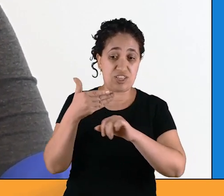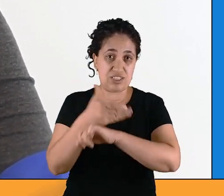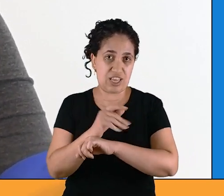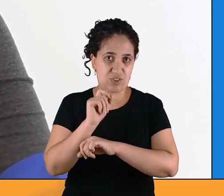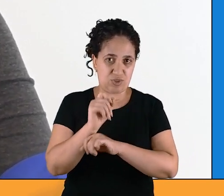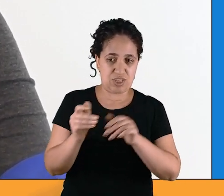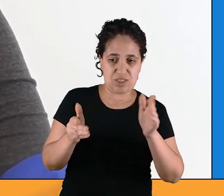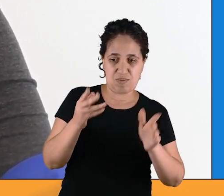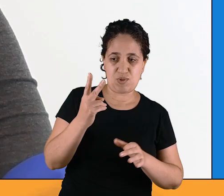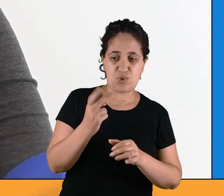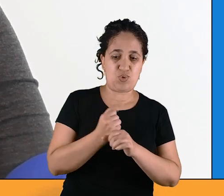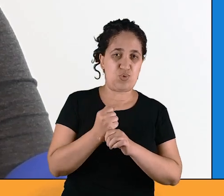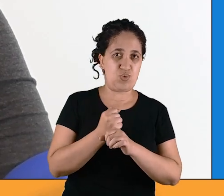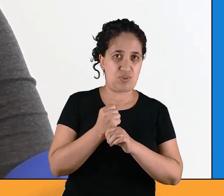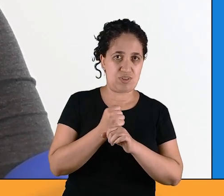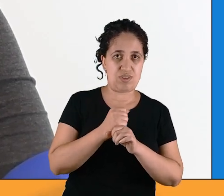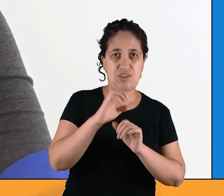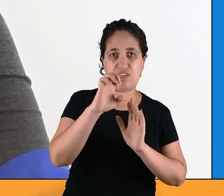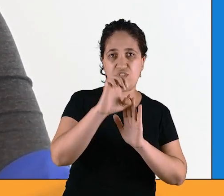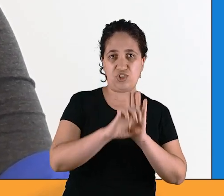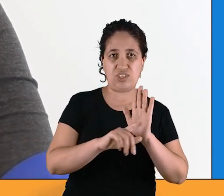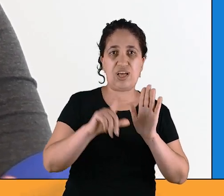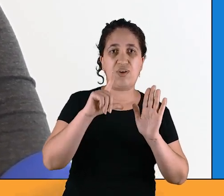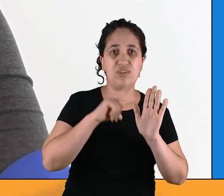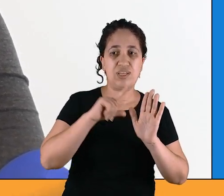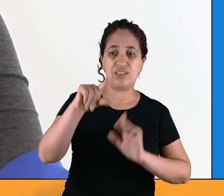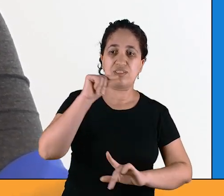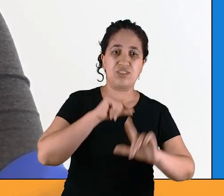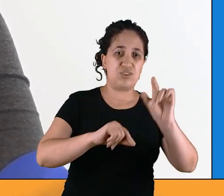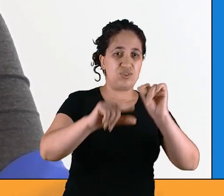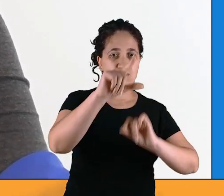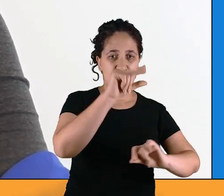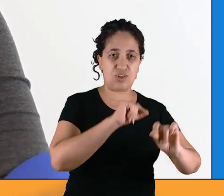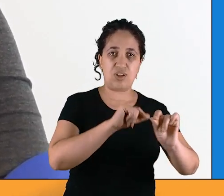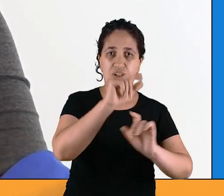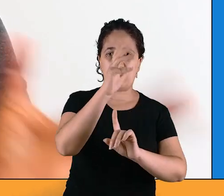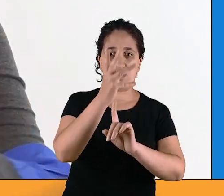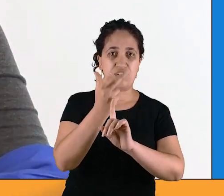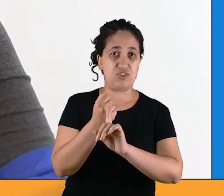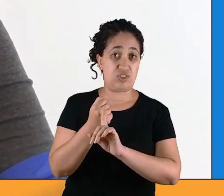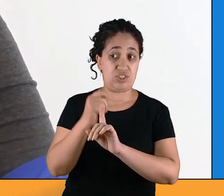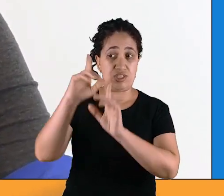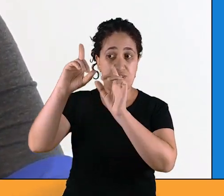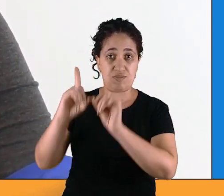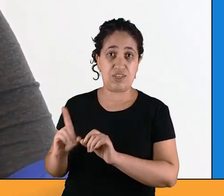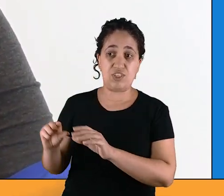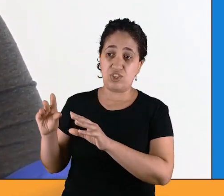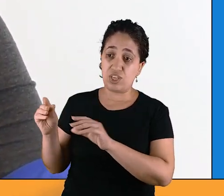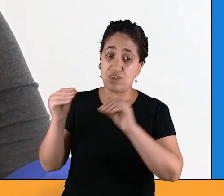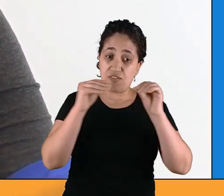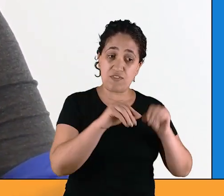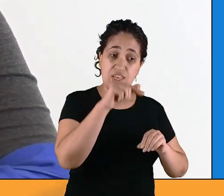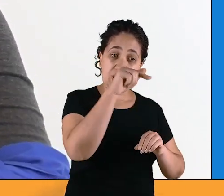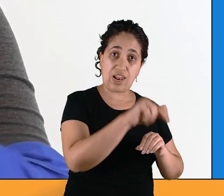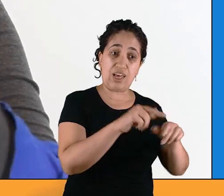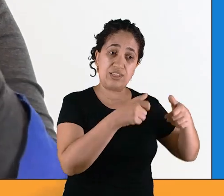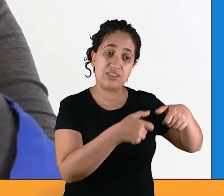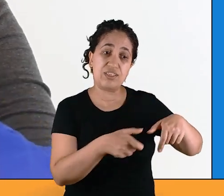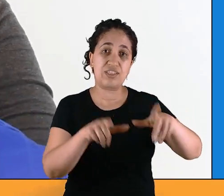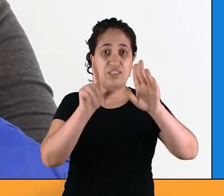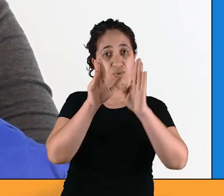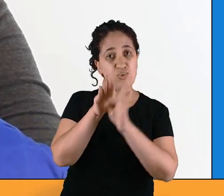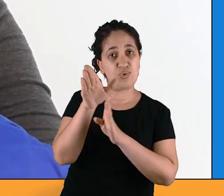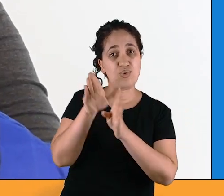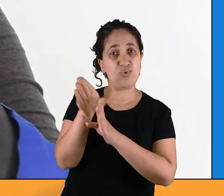cada 2 anos, né, abre um edital, seleciona artistas com deficiência para serem residentes do Itaú Cultural,